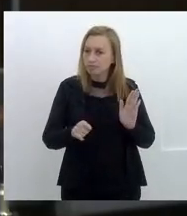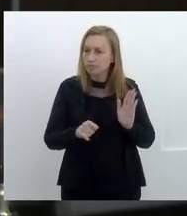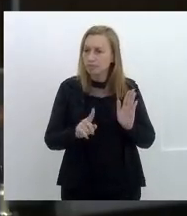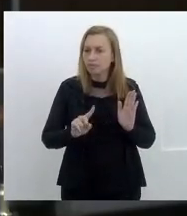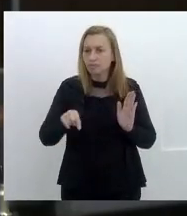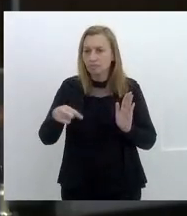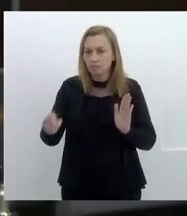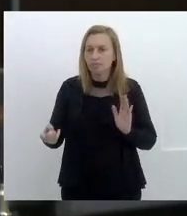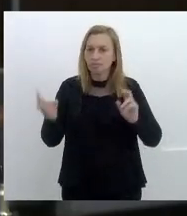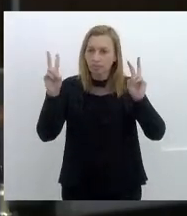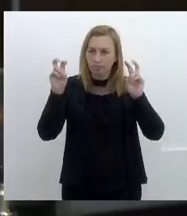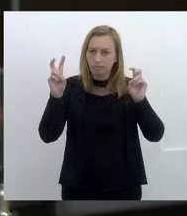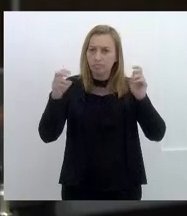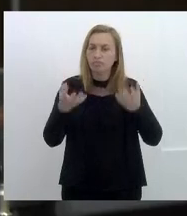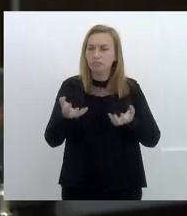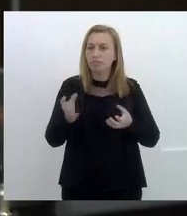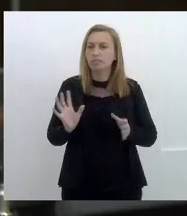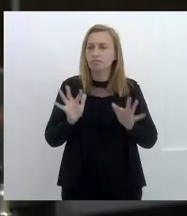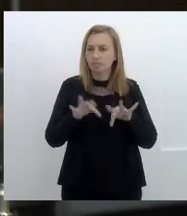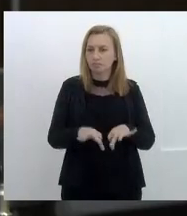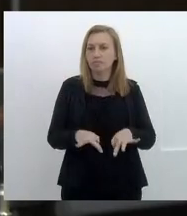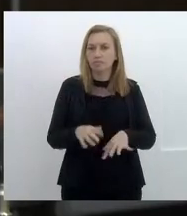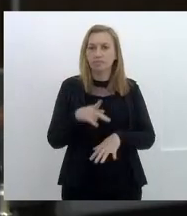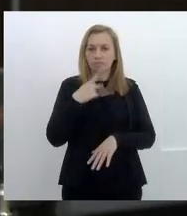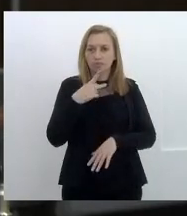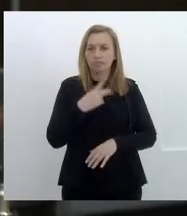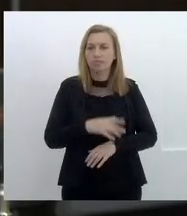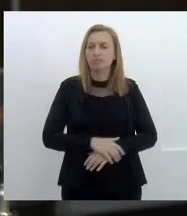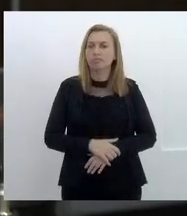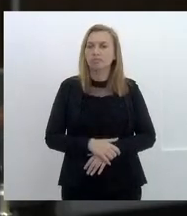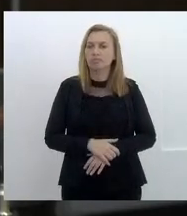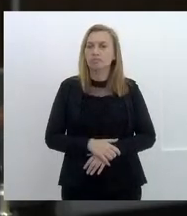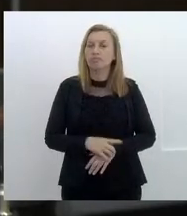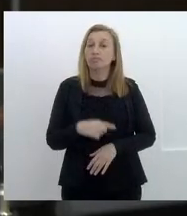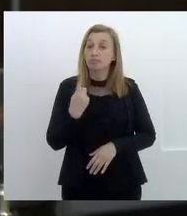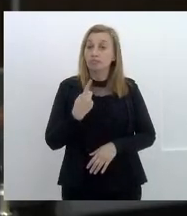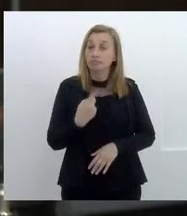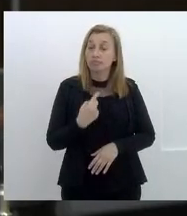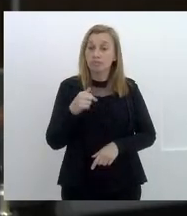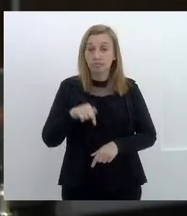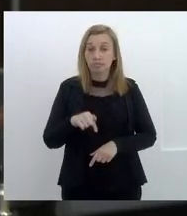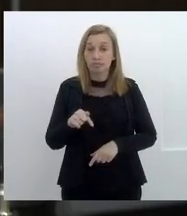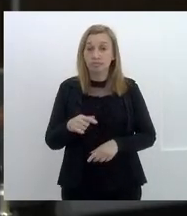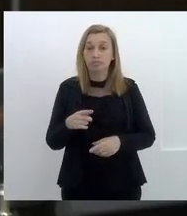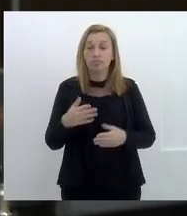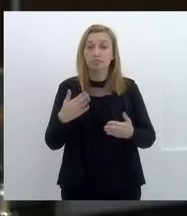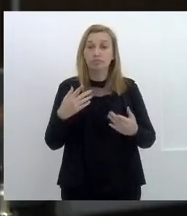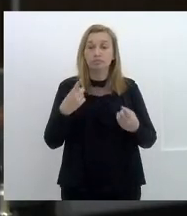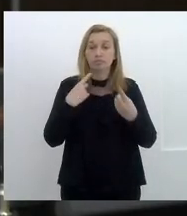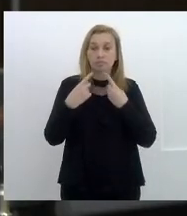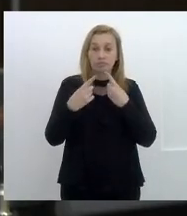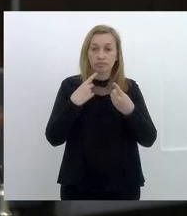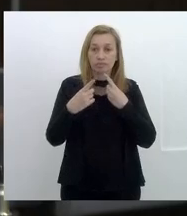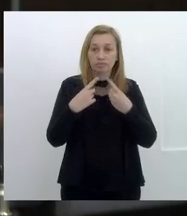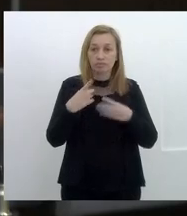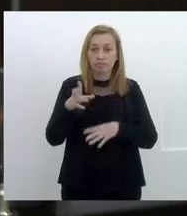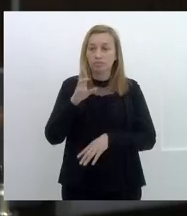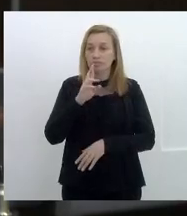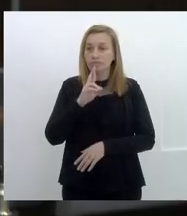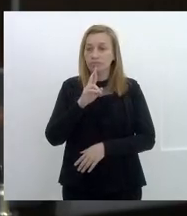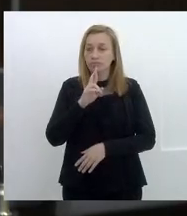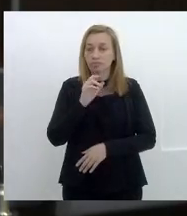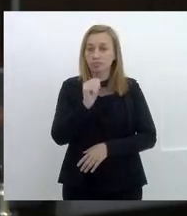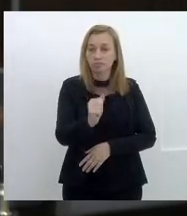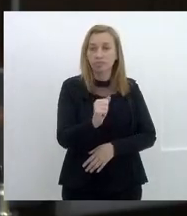a outra a outra finalidade então quero concluir 200 seguinte nós estamos diante de um debate Rodrigo Amorim que seria